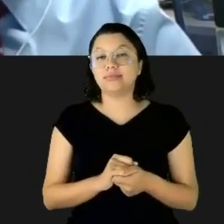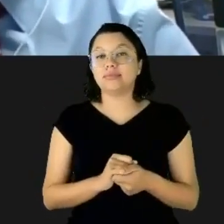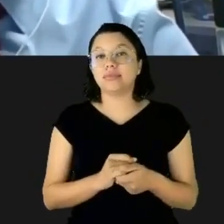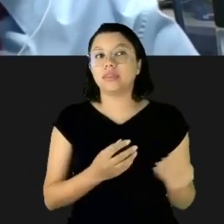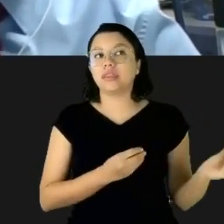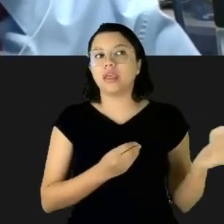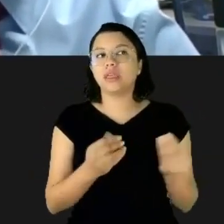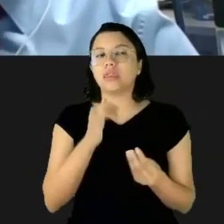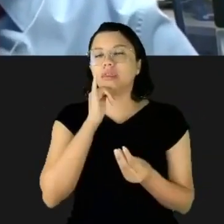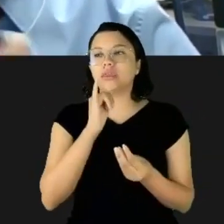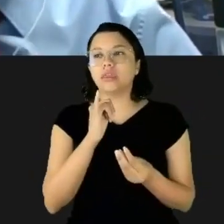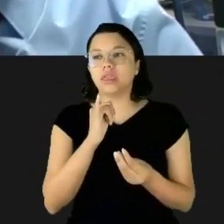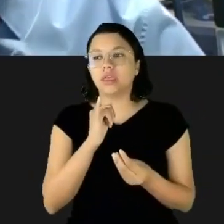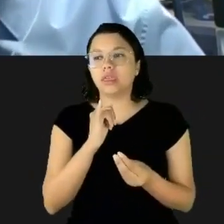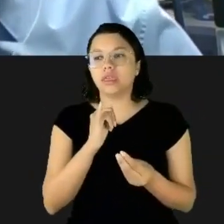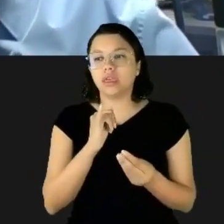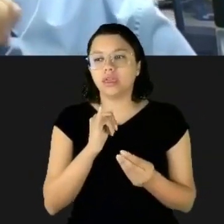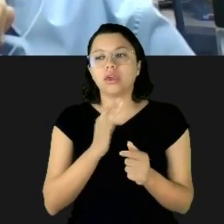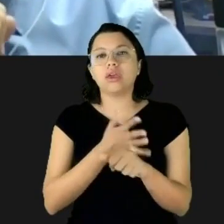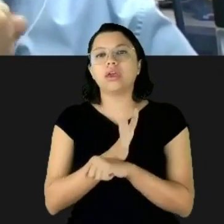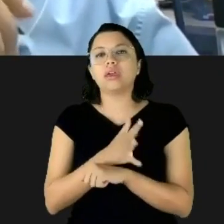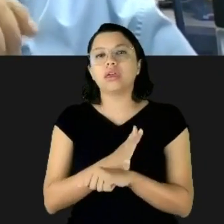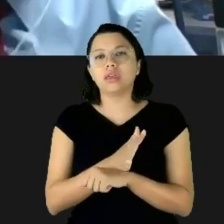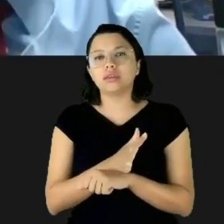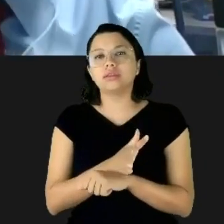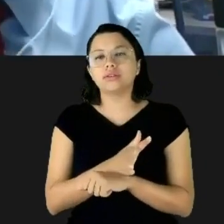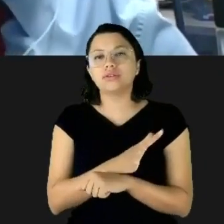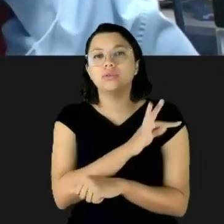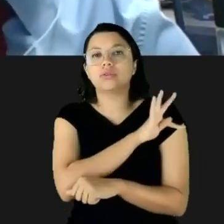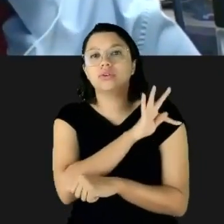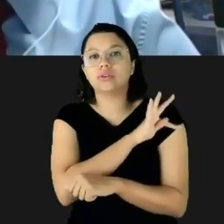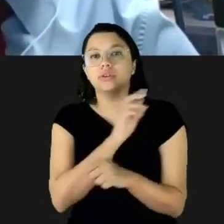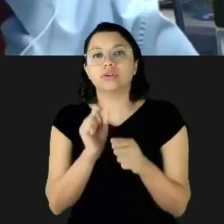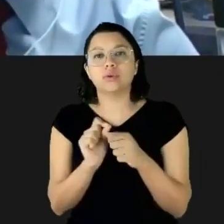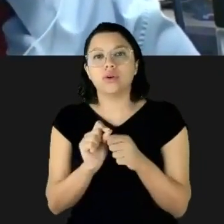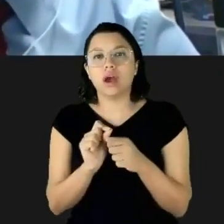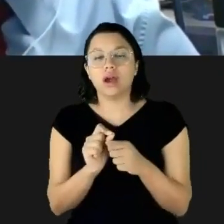um exercício que os técnicos fazem